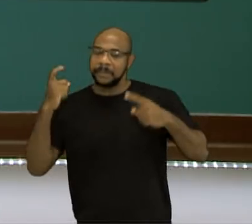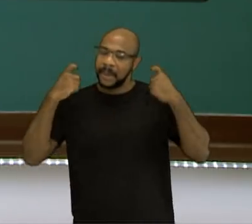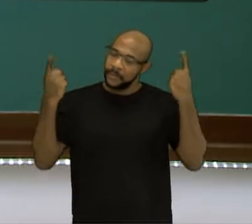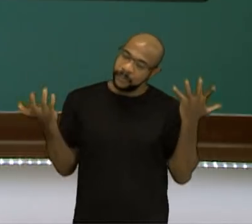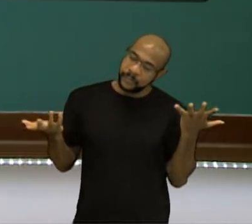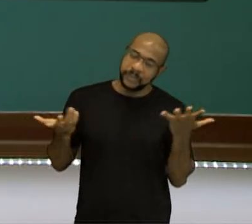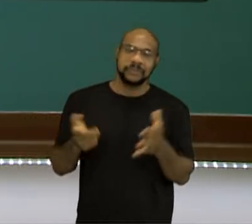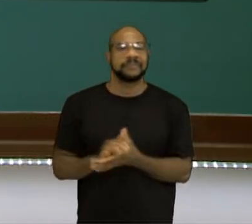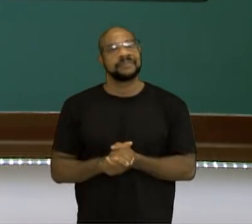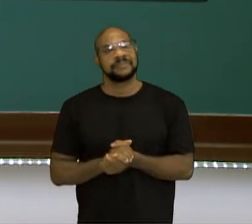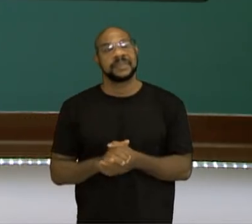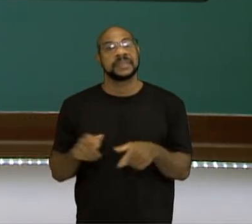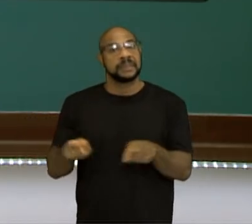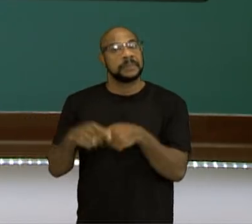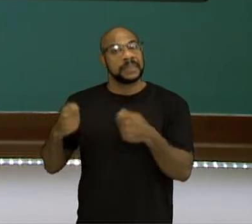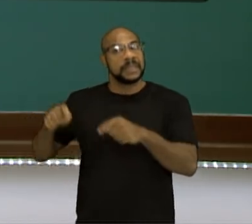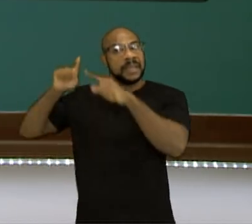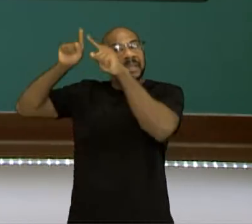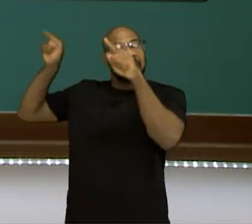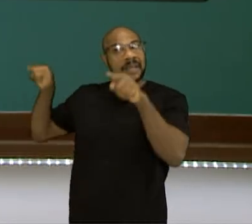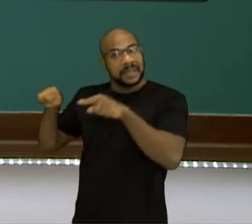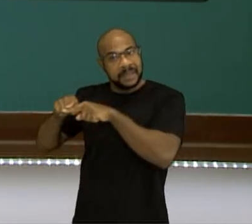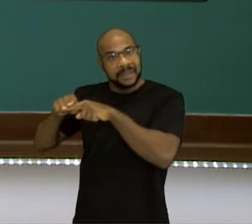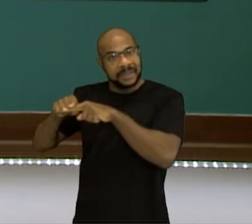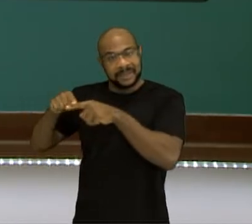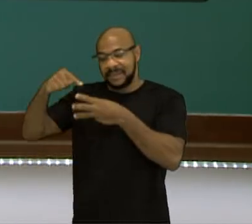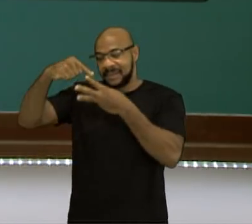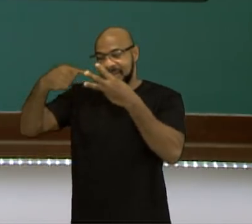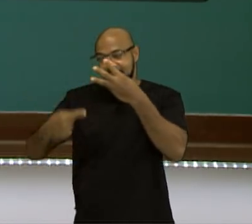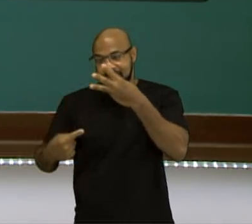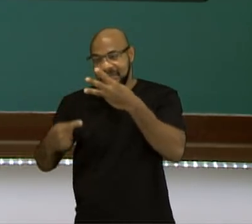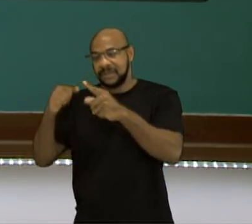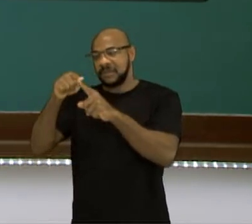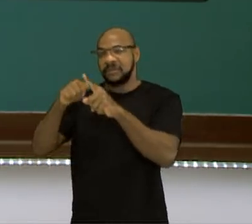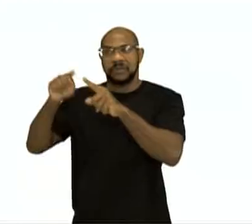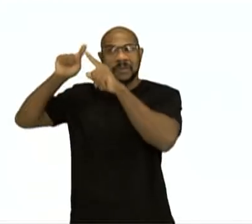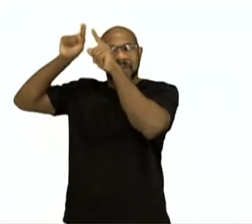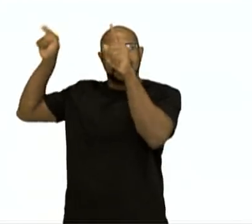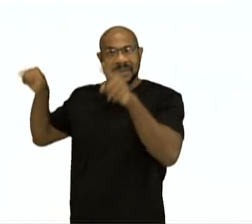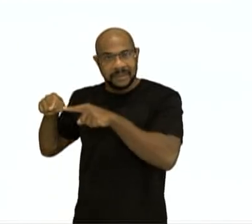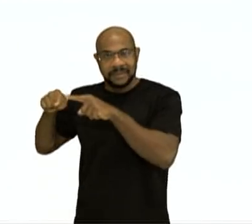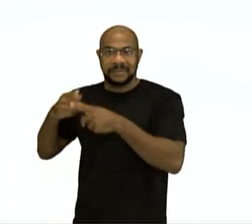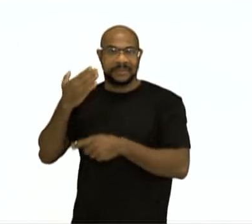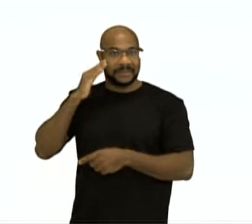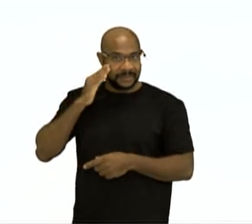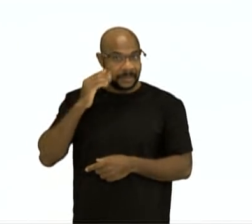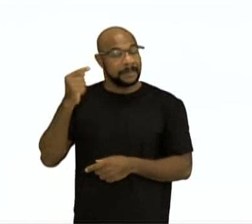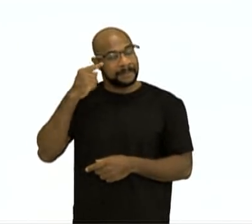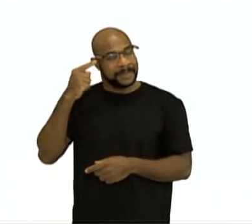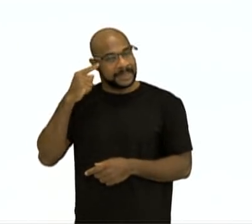balões, ok? Então, vai pensando na sua historinha aí, que eu já volto.